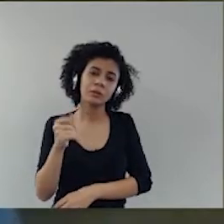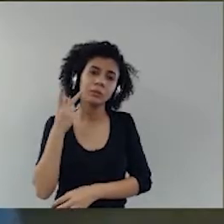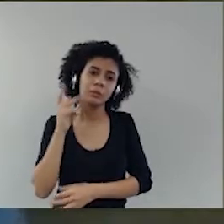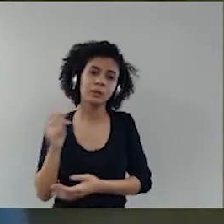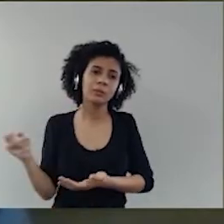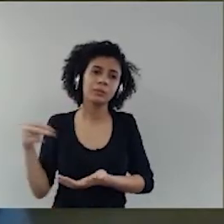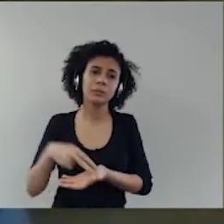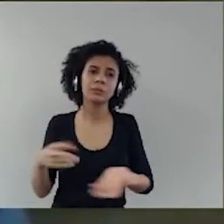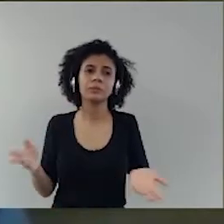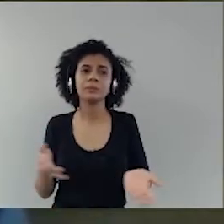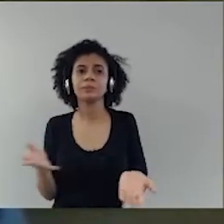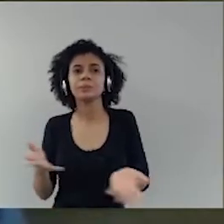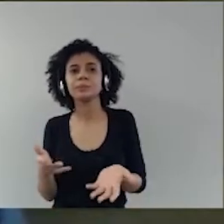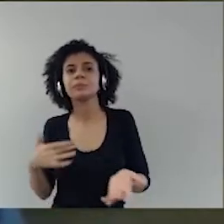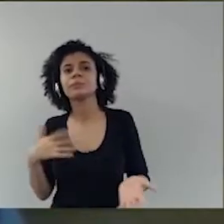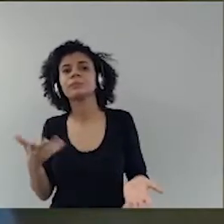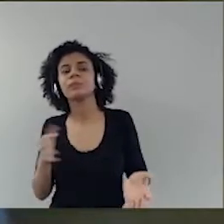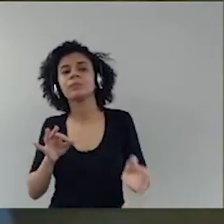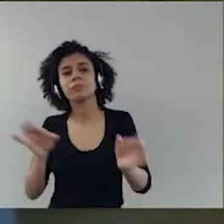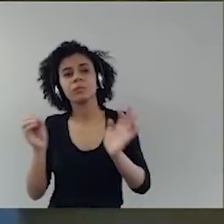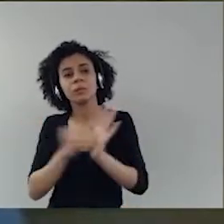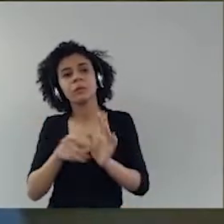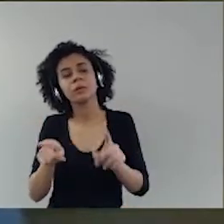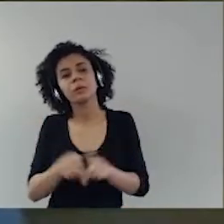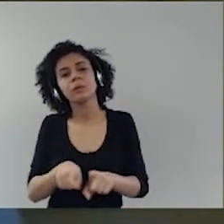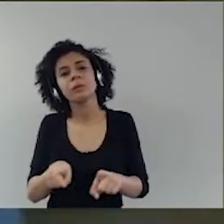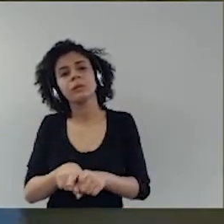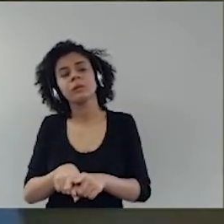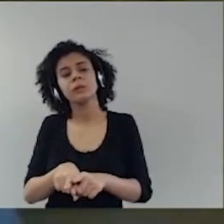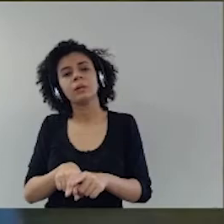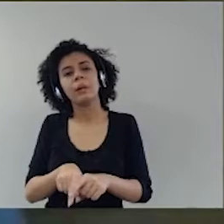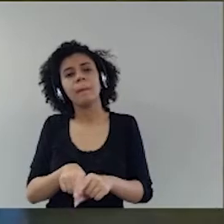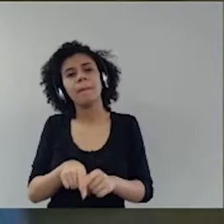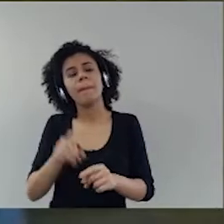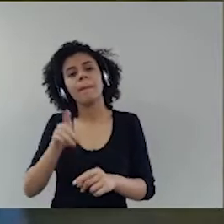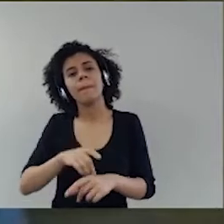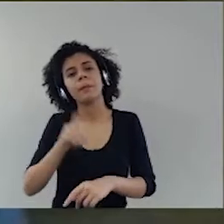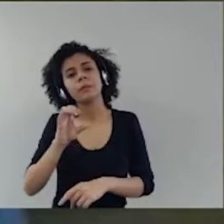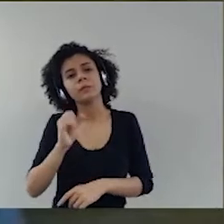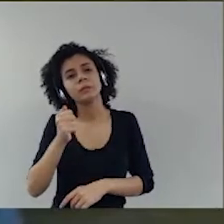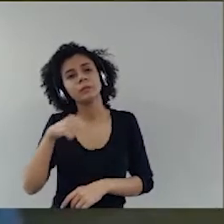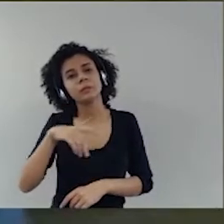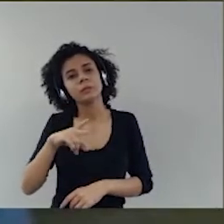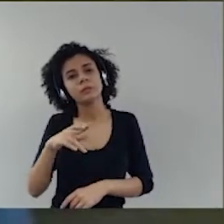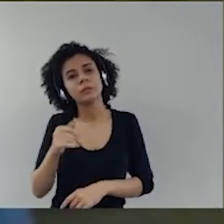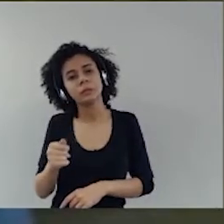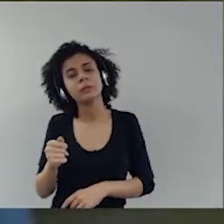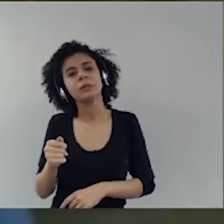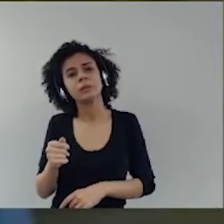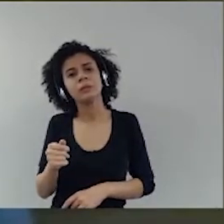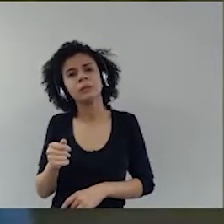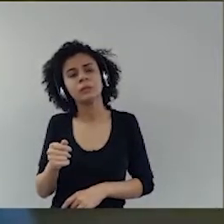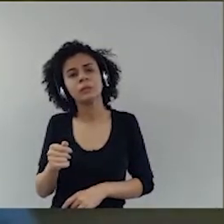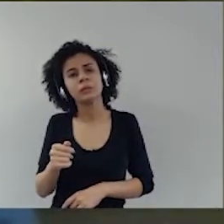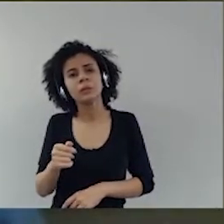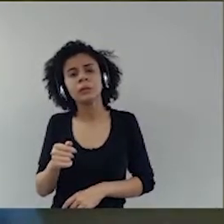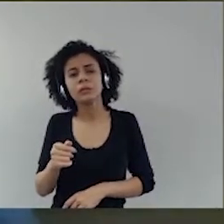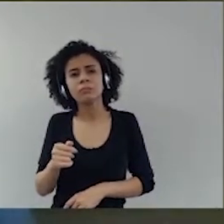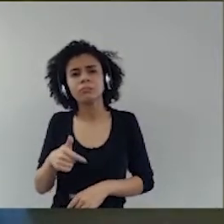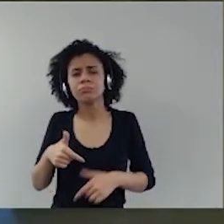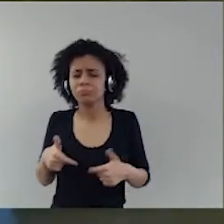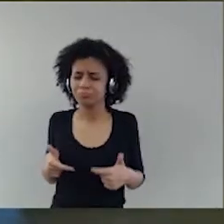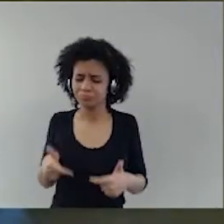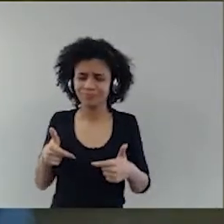evento, e registrar também, assim como fez a doutora Sandra, com muita justiça, a